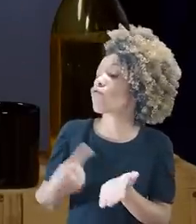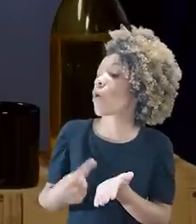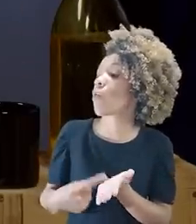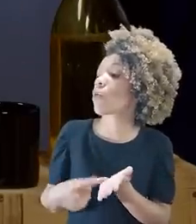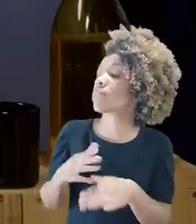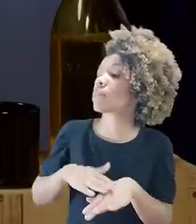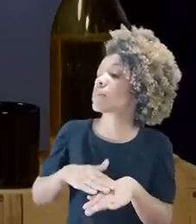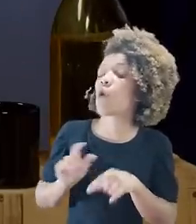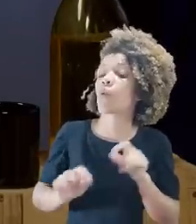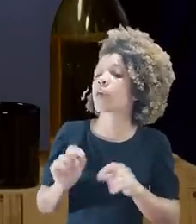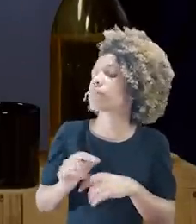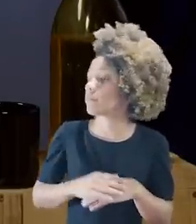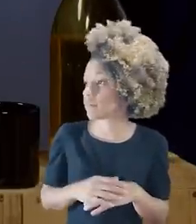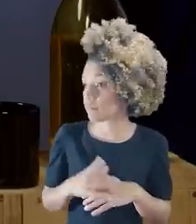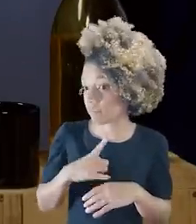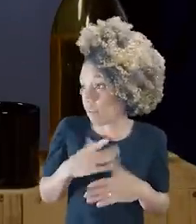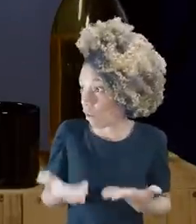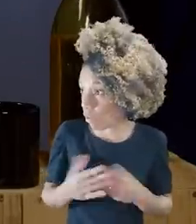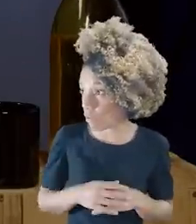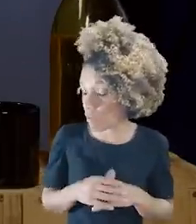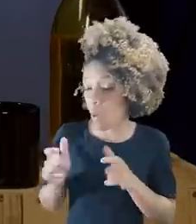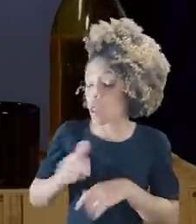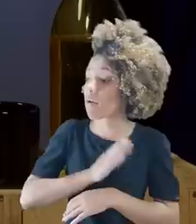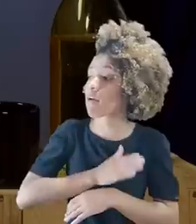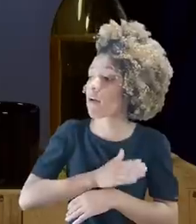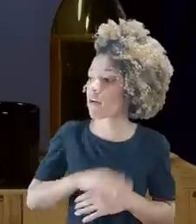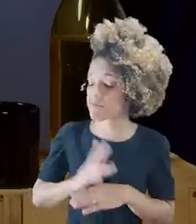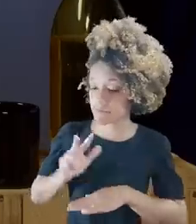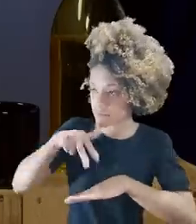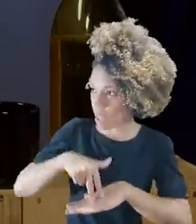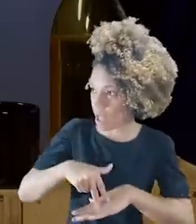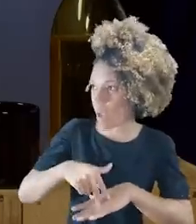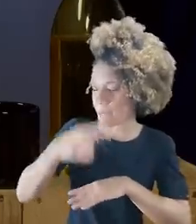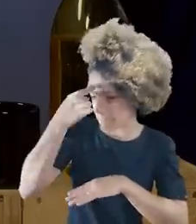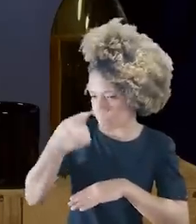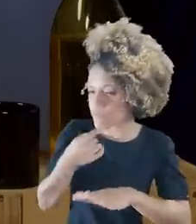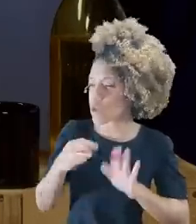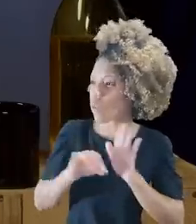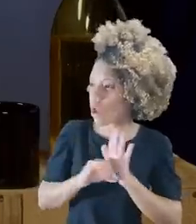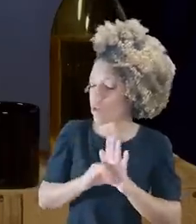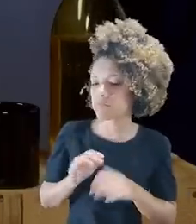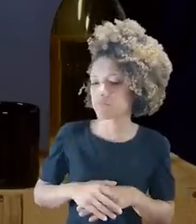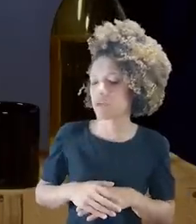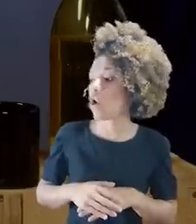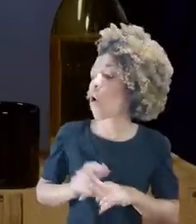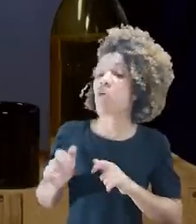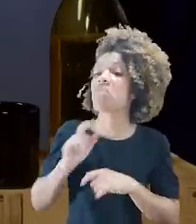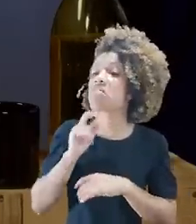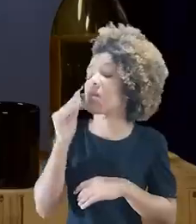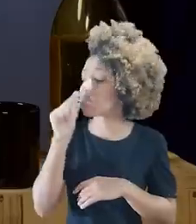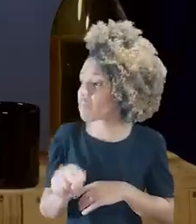fazer o que que você vai eh onde o seu coração vai estar o seu caráter a sua vida ali fora onde ninguém tá vendo